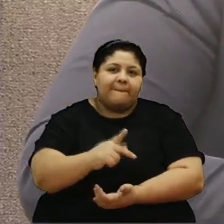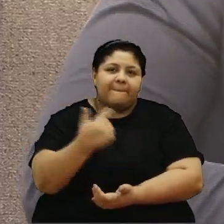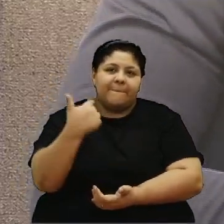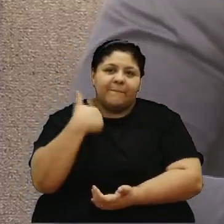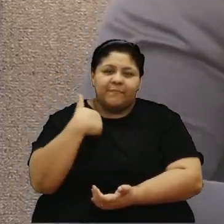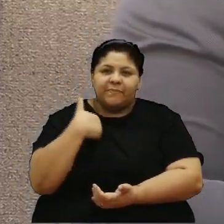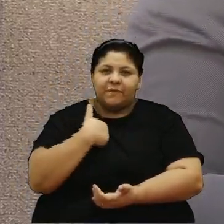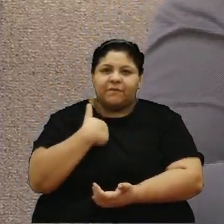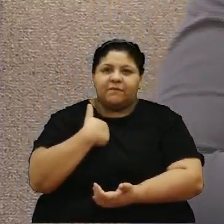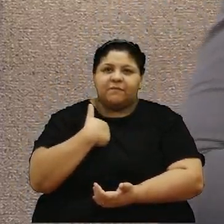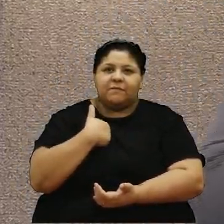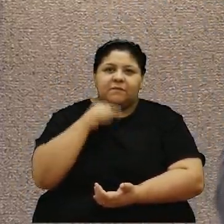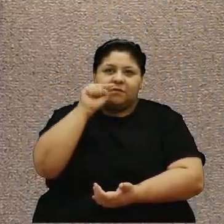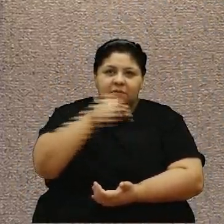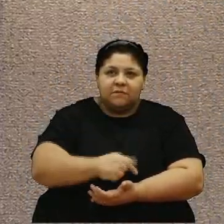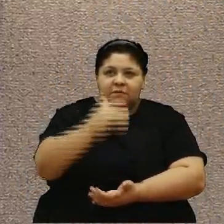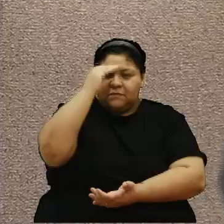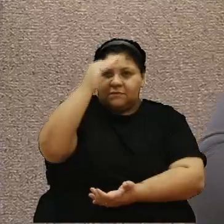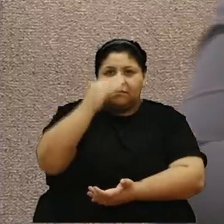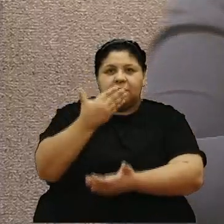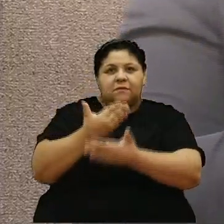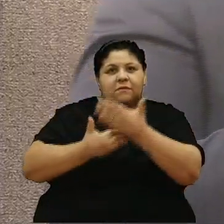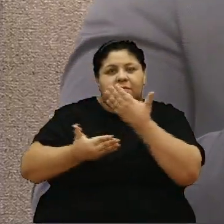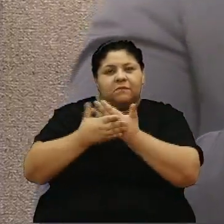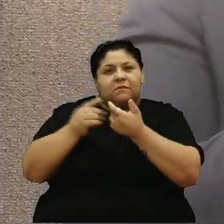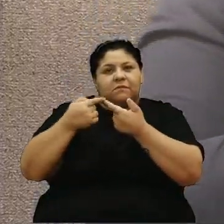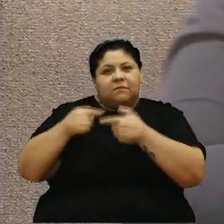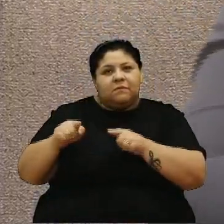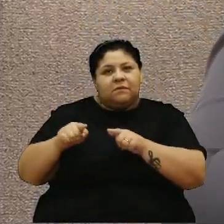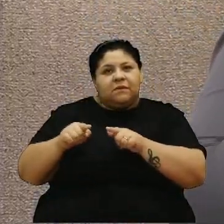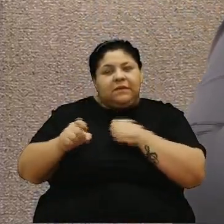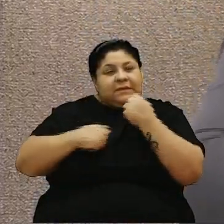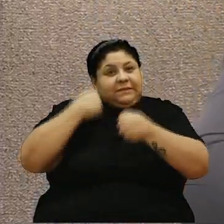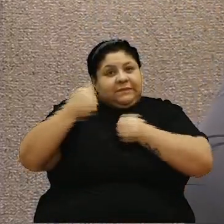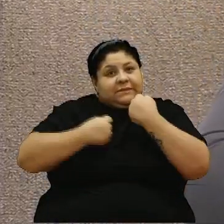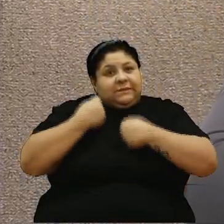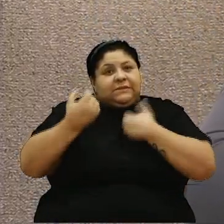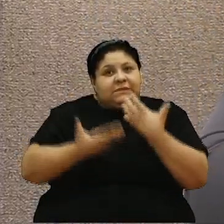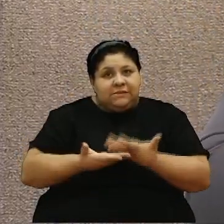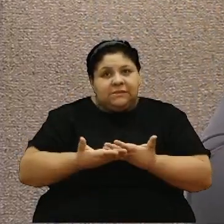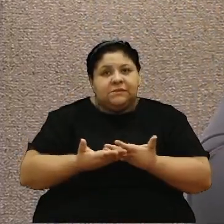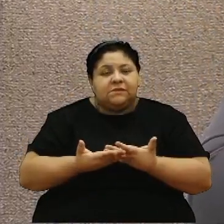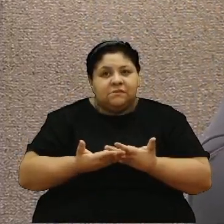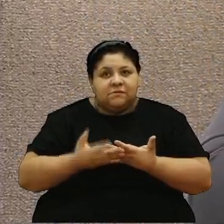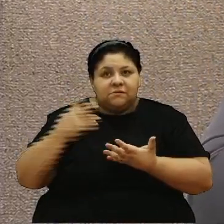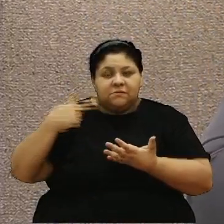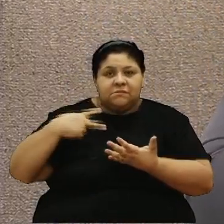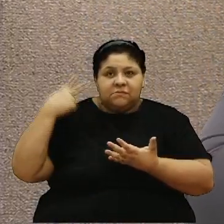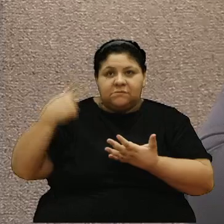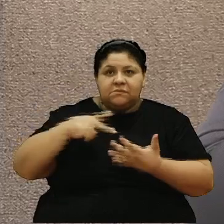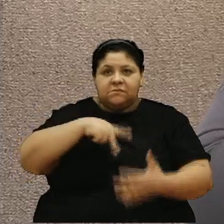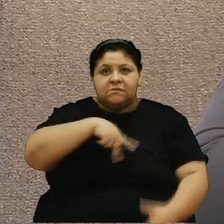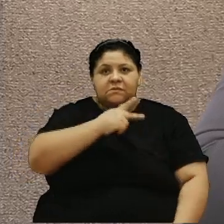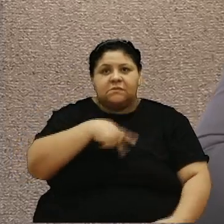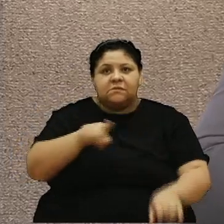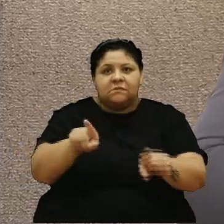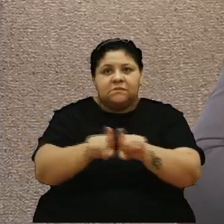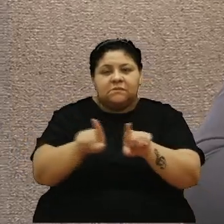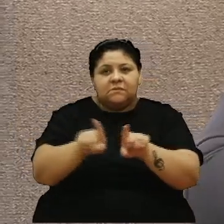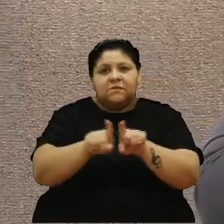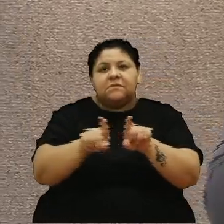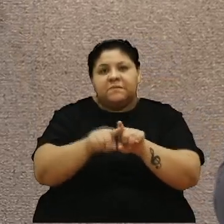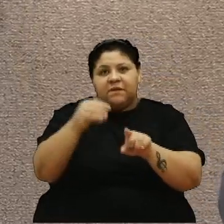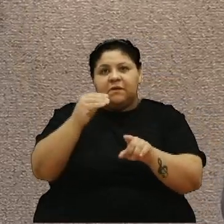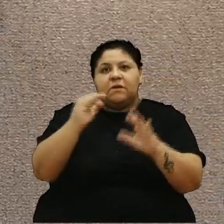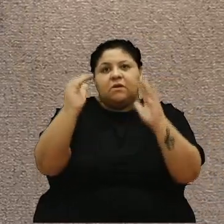eu tenho um profundo respeito por todos, mas a indignação que cometeu o vereador Pedro Rodrigues também, eu compartilho, vereador